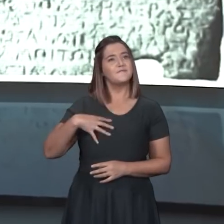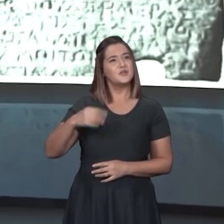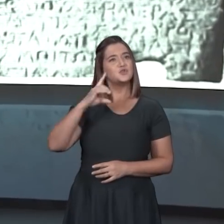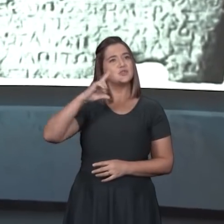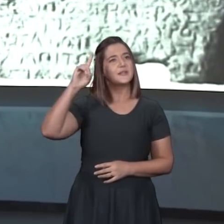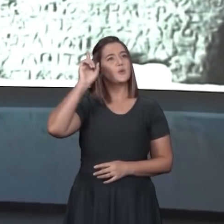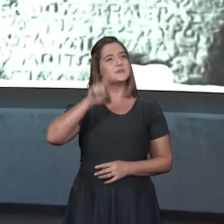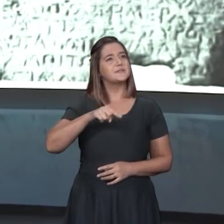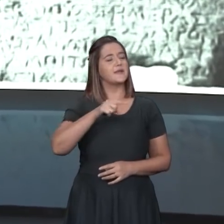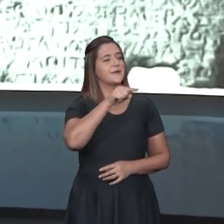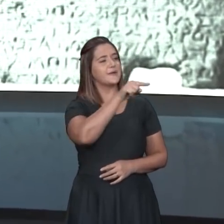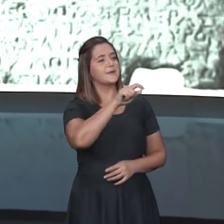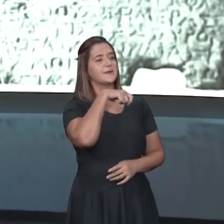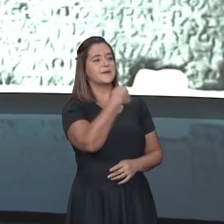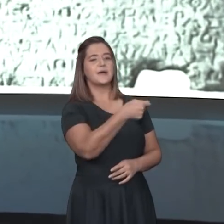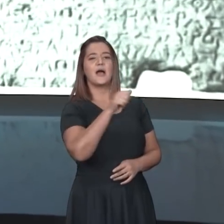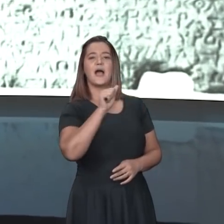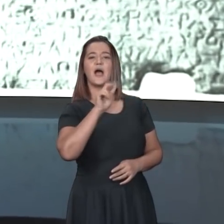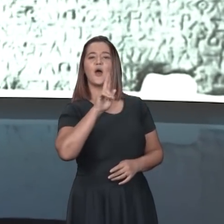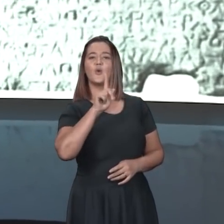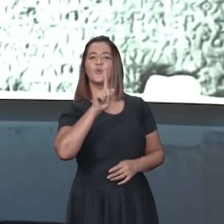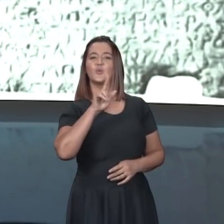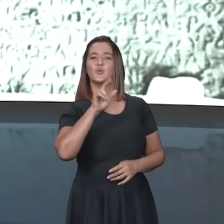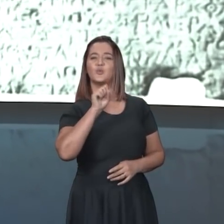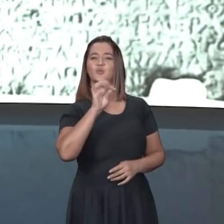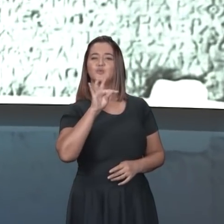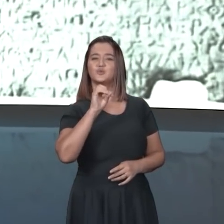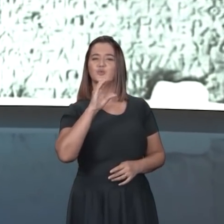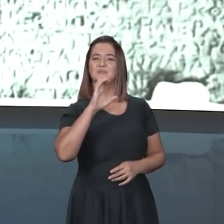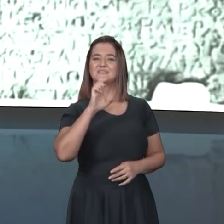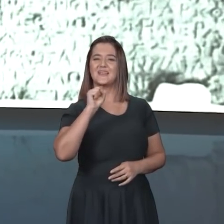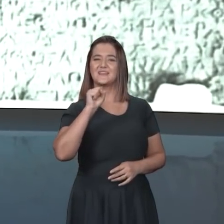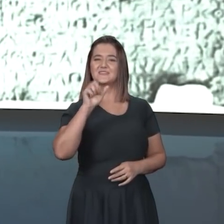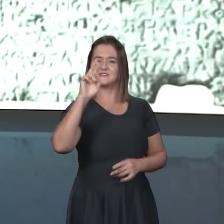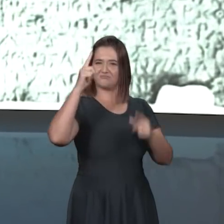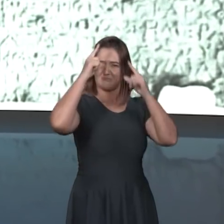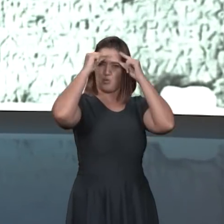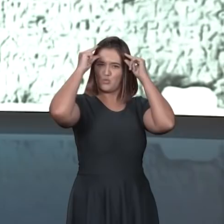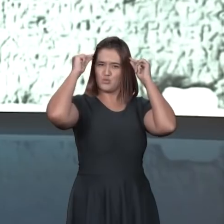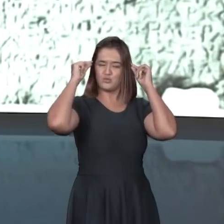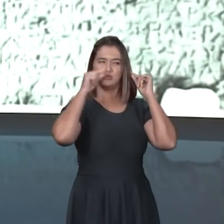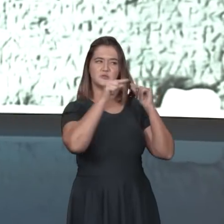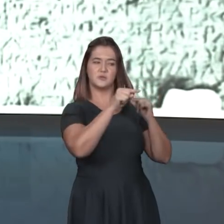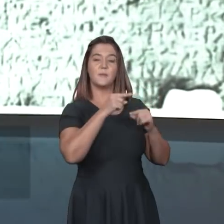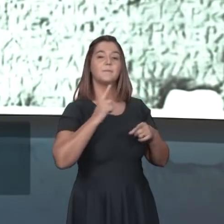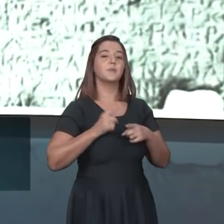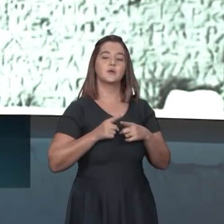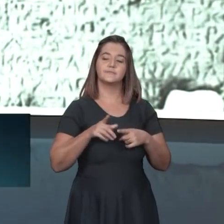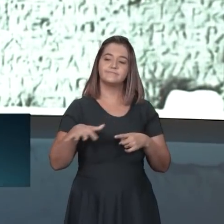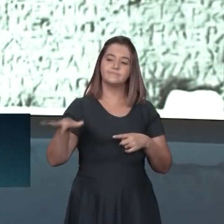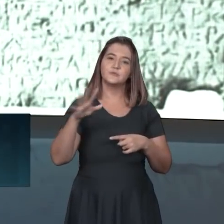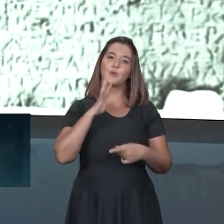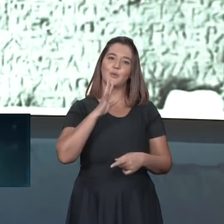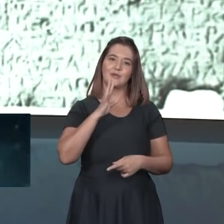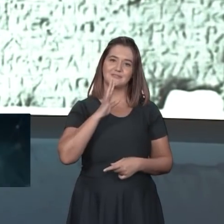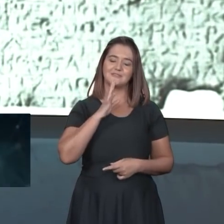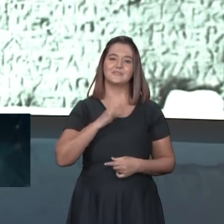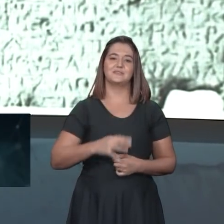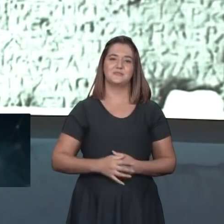chamam, com o nascimento de Augusto, chegou a grande boa nova, no